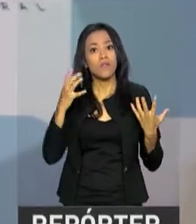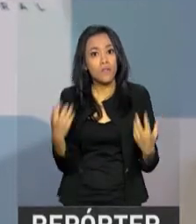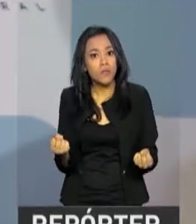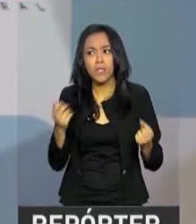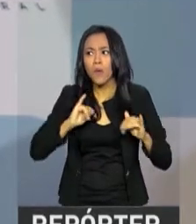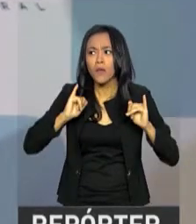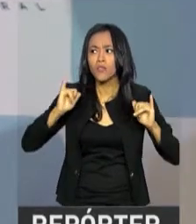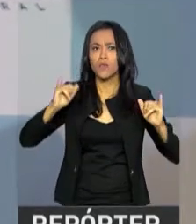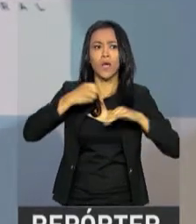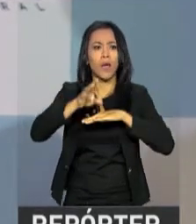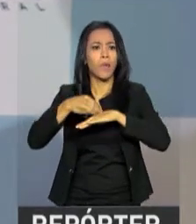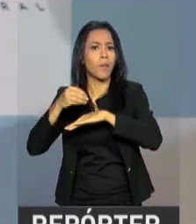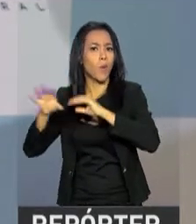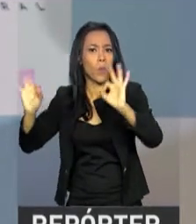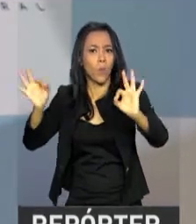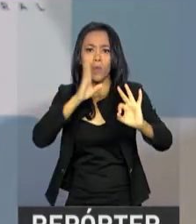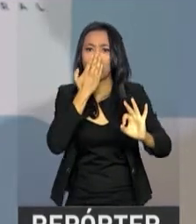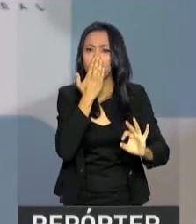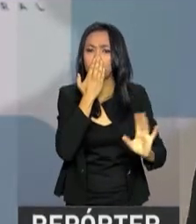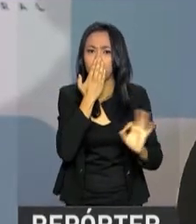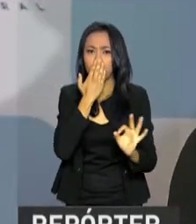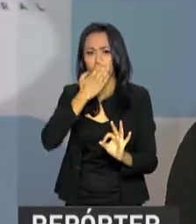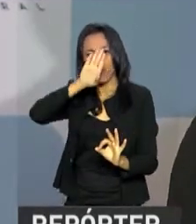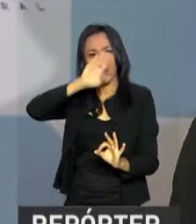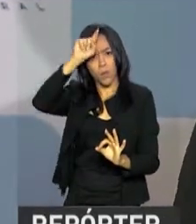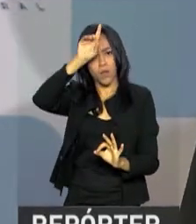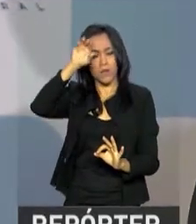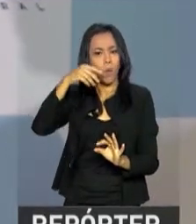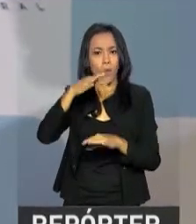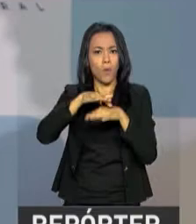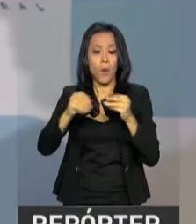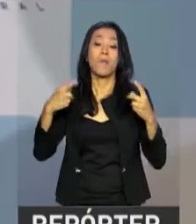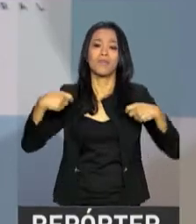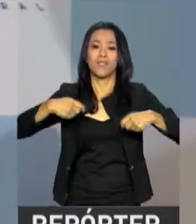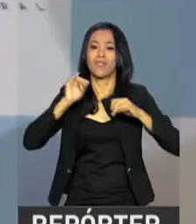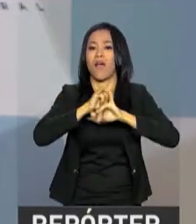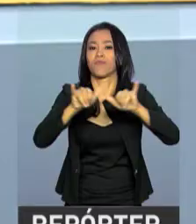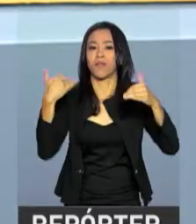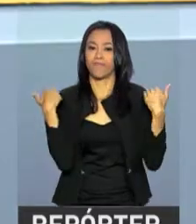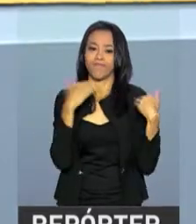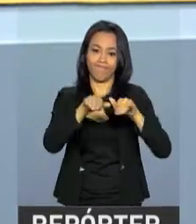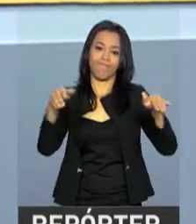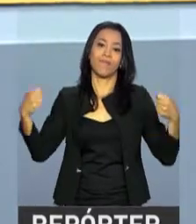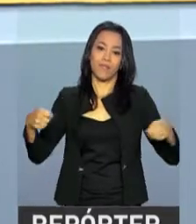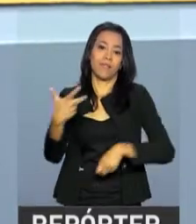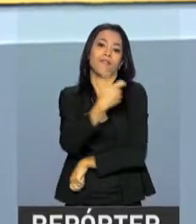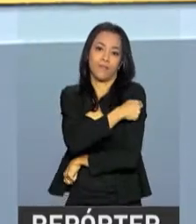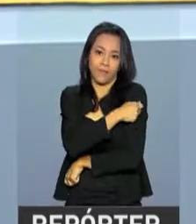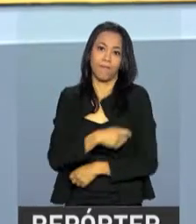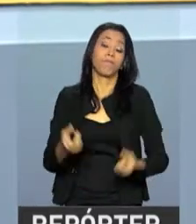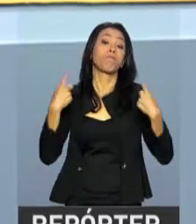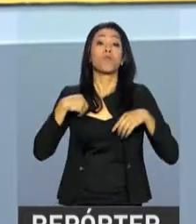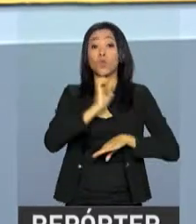mídia não há notícia mas há que haver conscientização das pessoas da necessidade da organização os estados